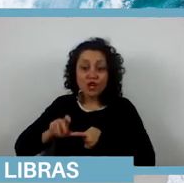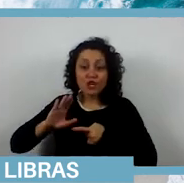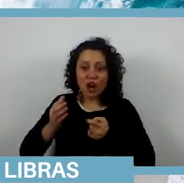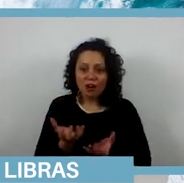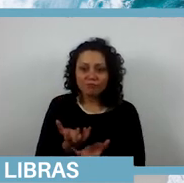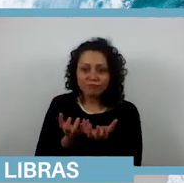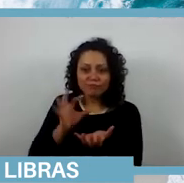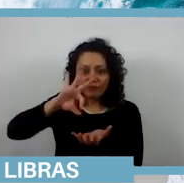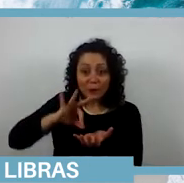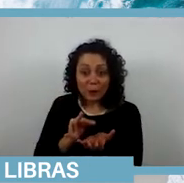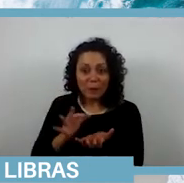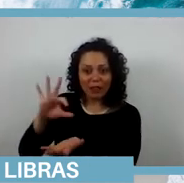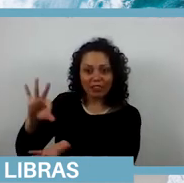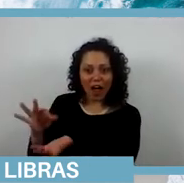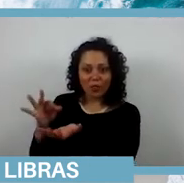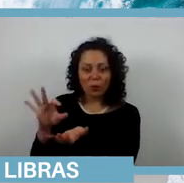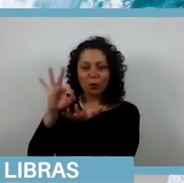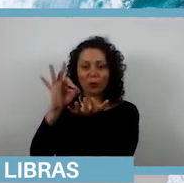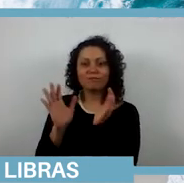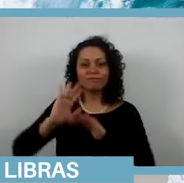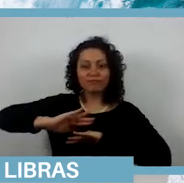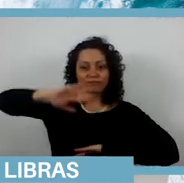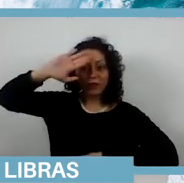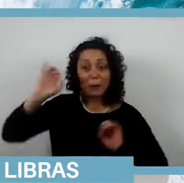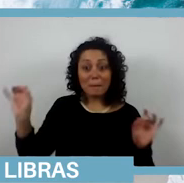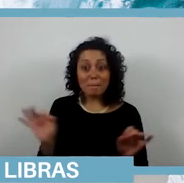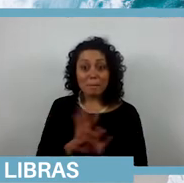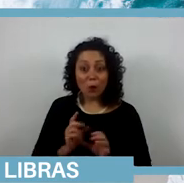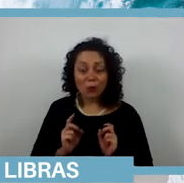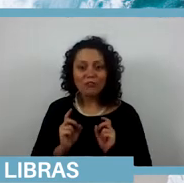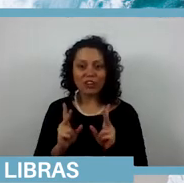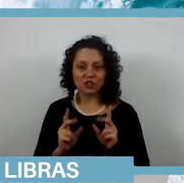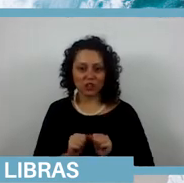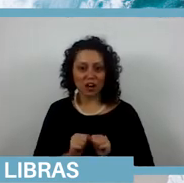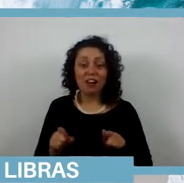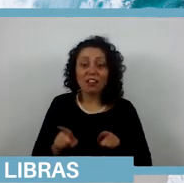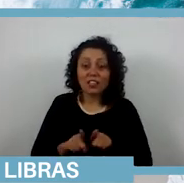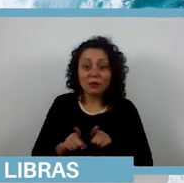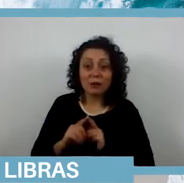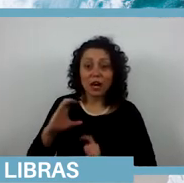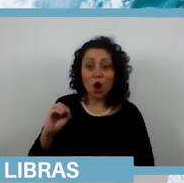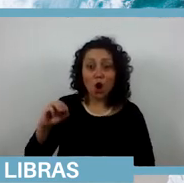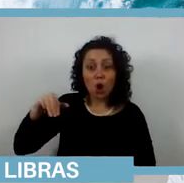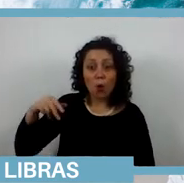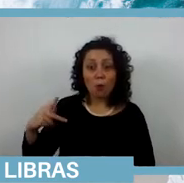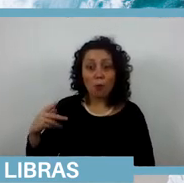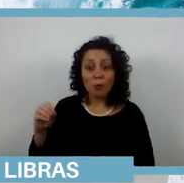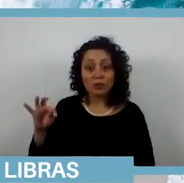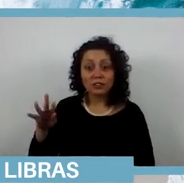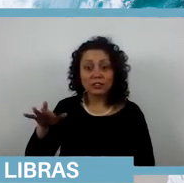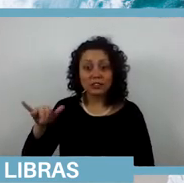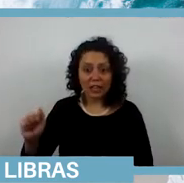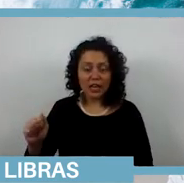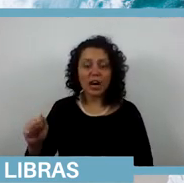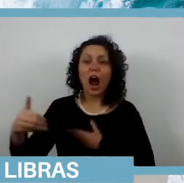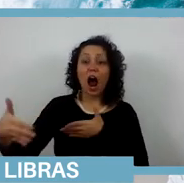Jardinagem Neve plantio das mudas e e fazer as compoteiras também né comprava do fabricante as caixas